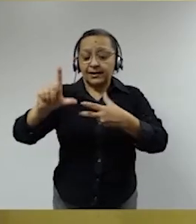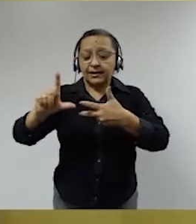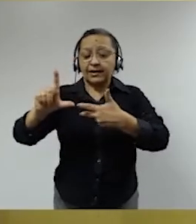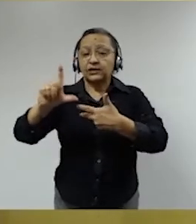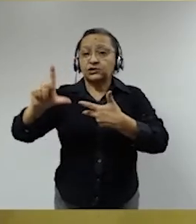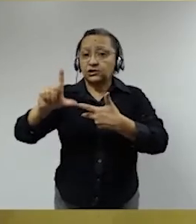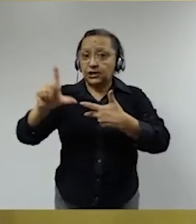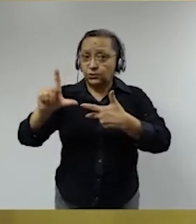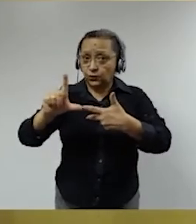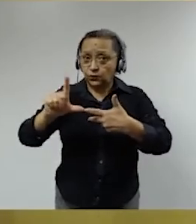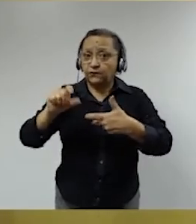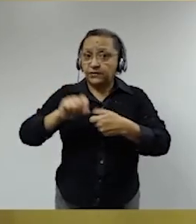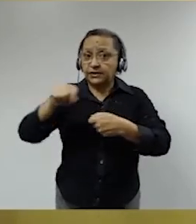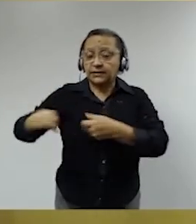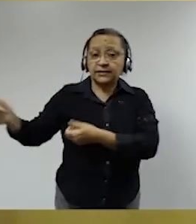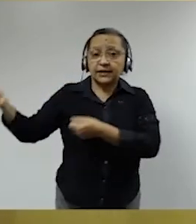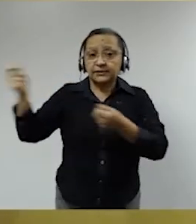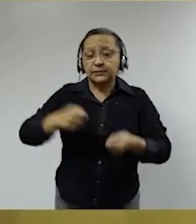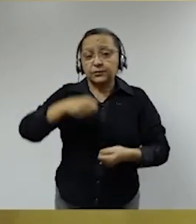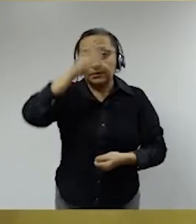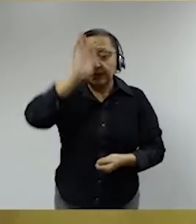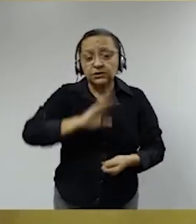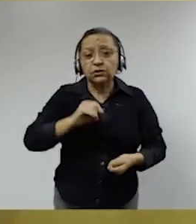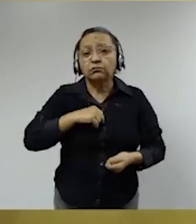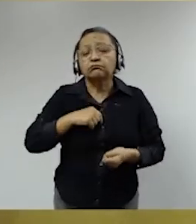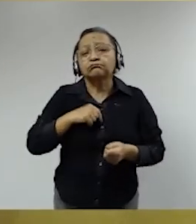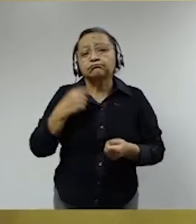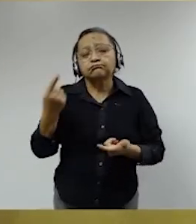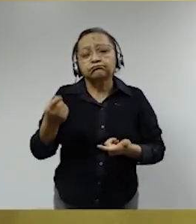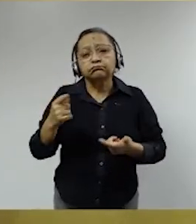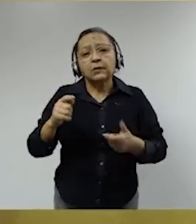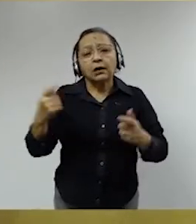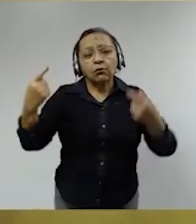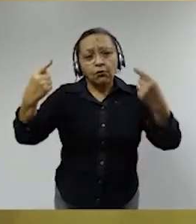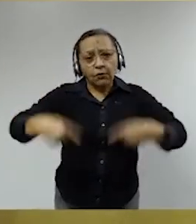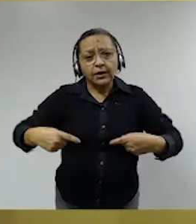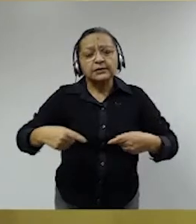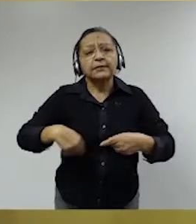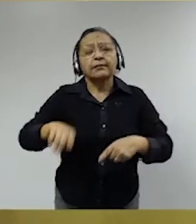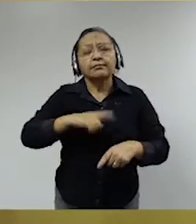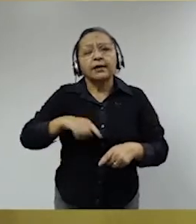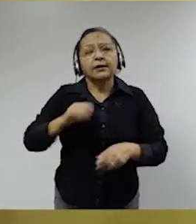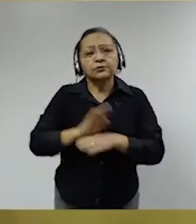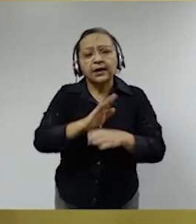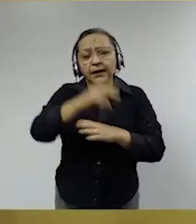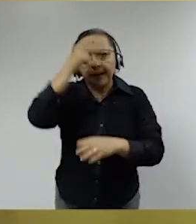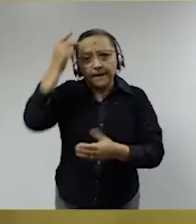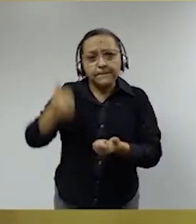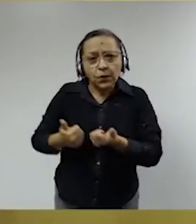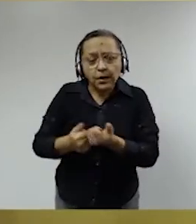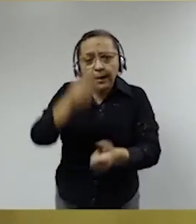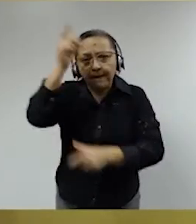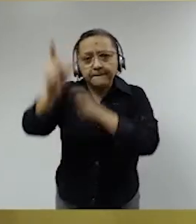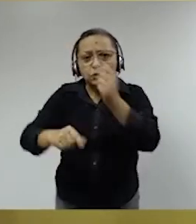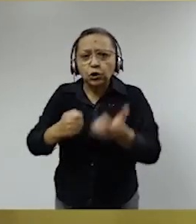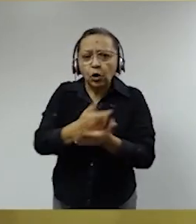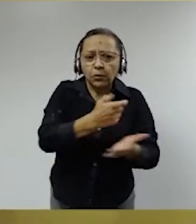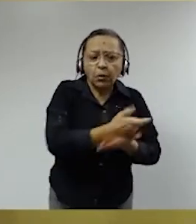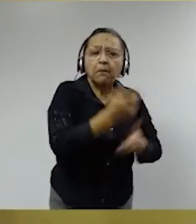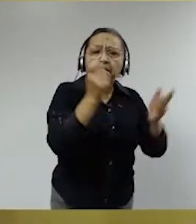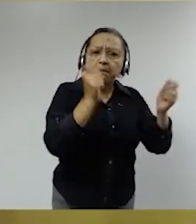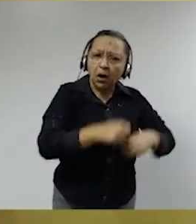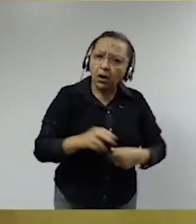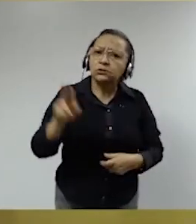proteção à livre concorrência, exatamente para que consumidores possam usufruir do mercado de